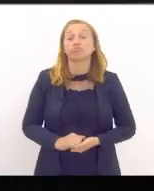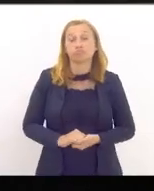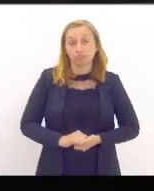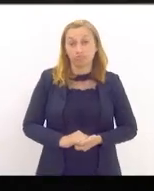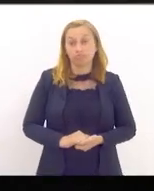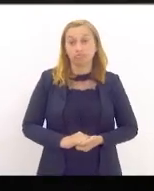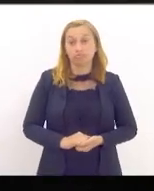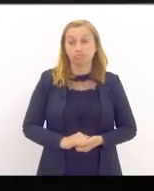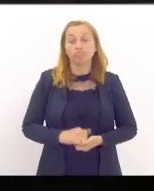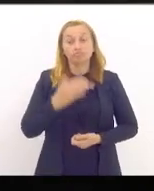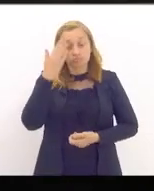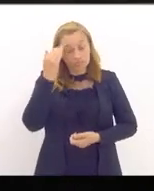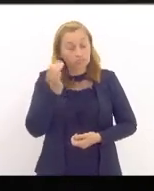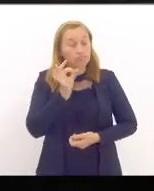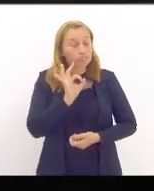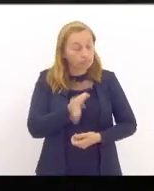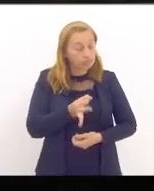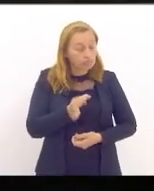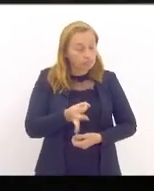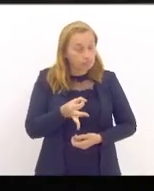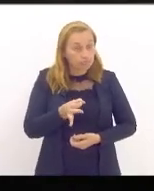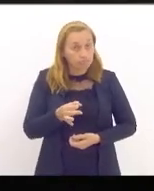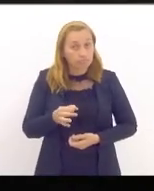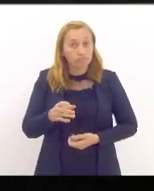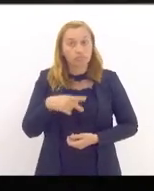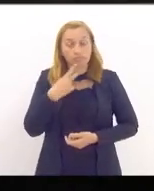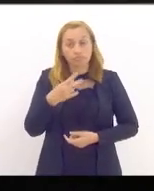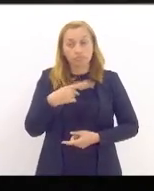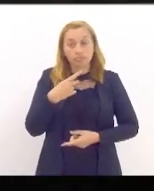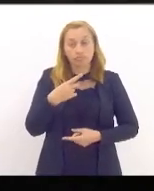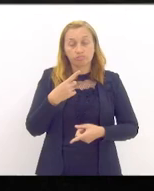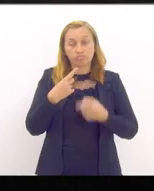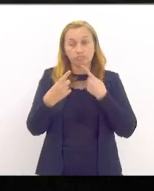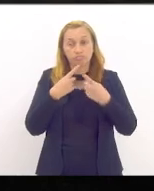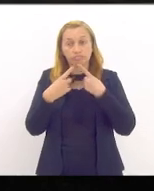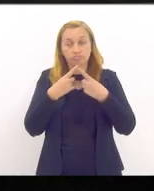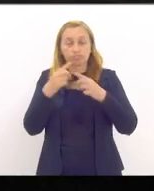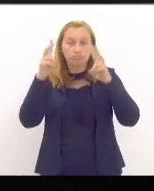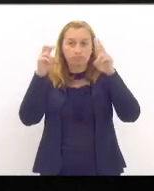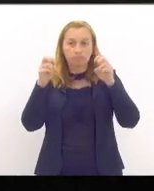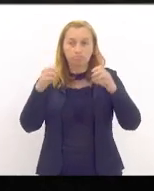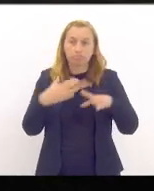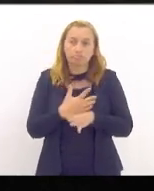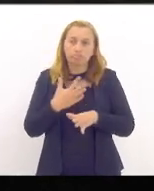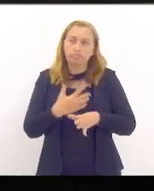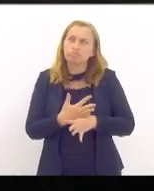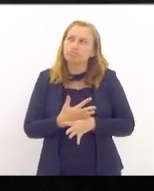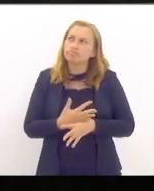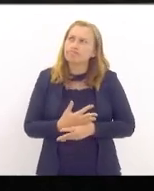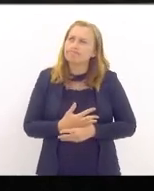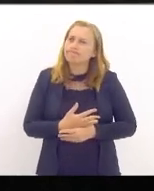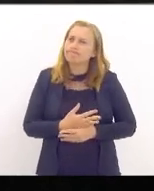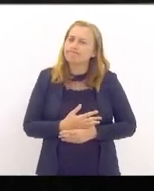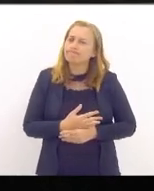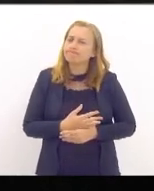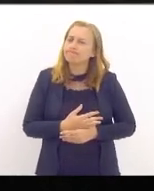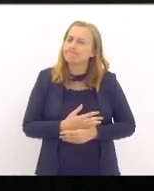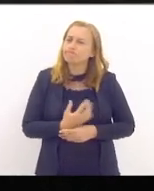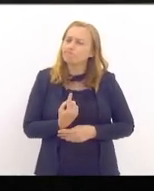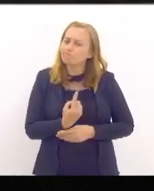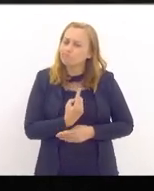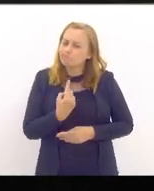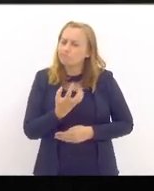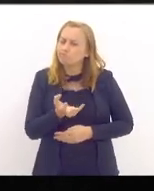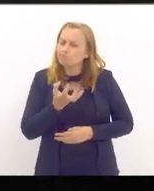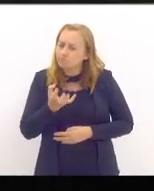nós sabemos perfeitamente que quando nós discutimos a questão da cidade quando nós